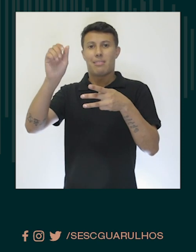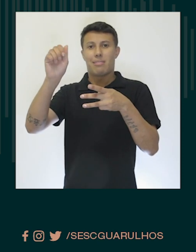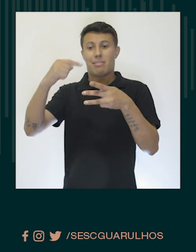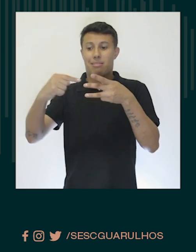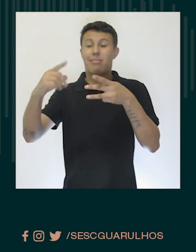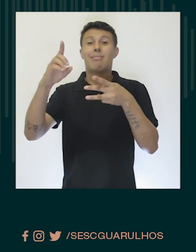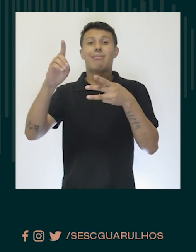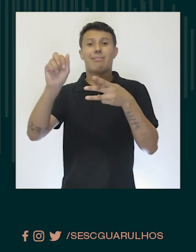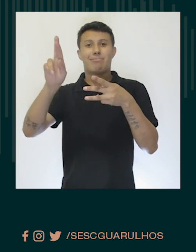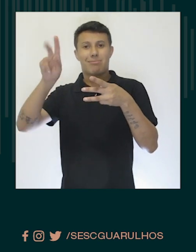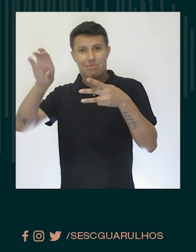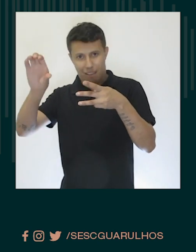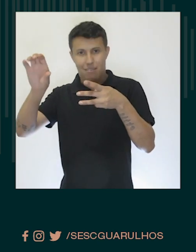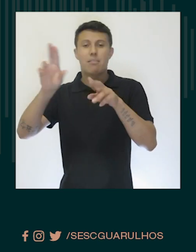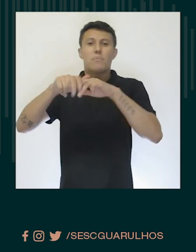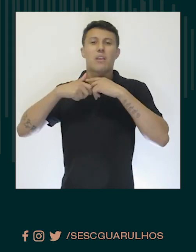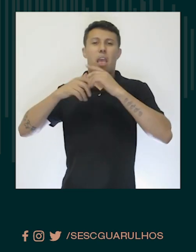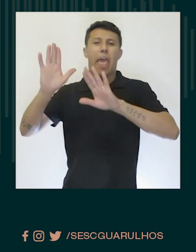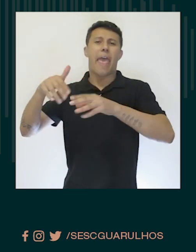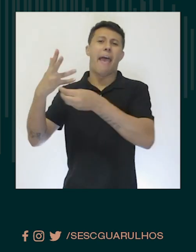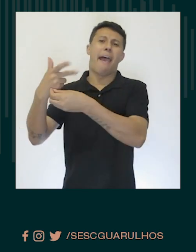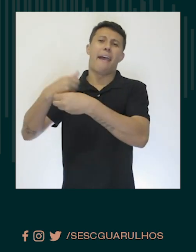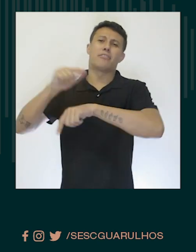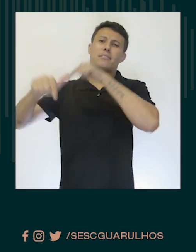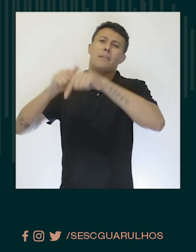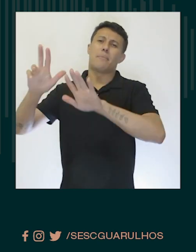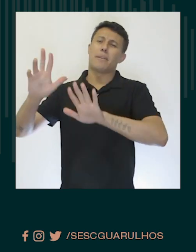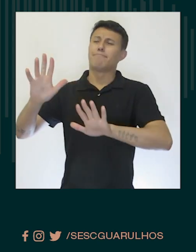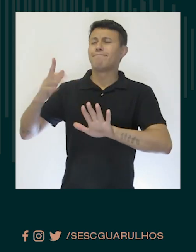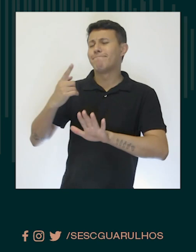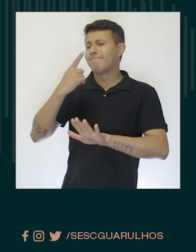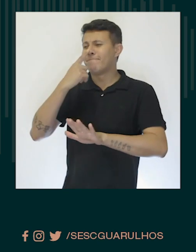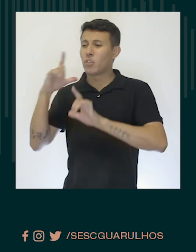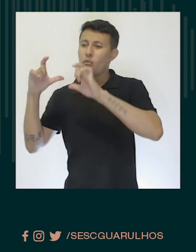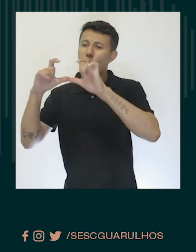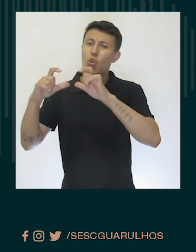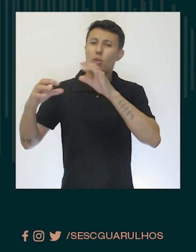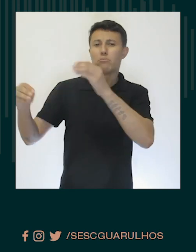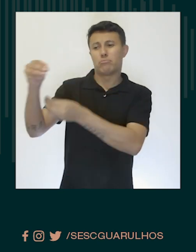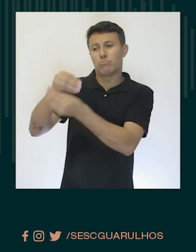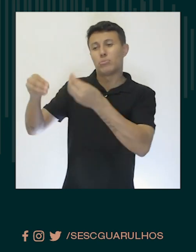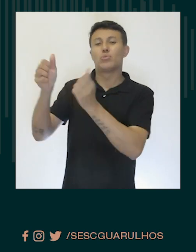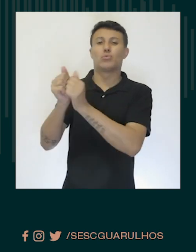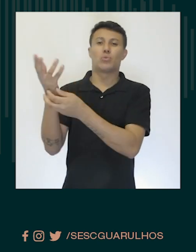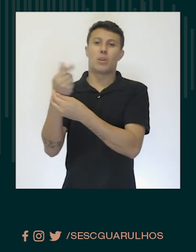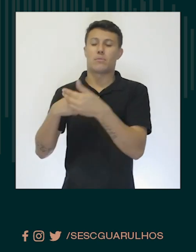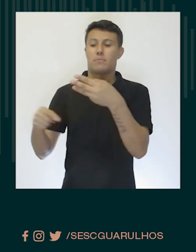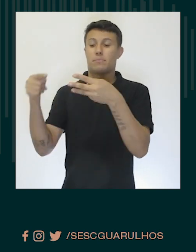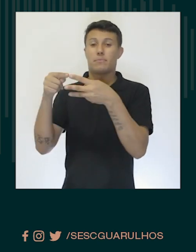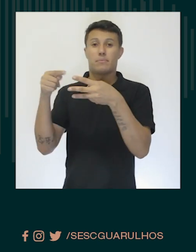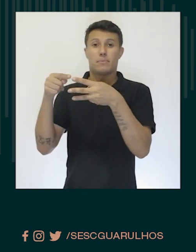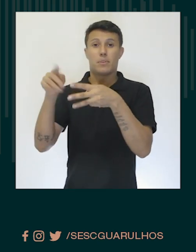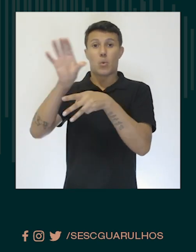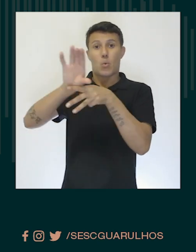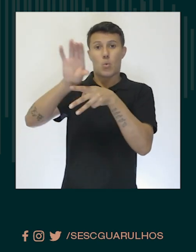mais artística, mais pessoal, em fotografia, mas tudo relacionado à arte. E eu tenho o do curso, que eu falei várias vezes